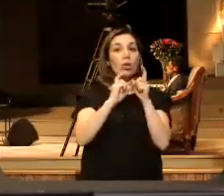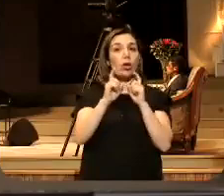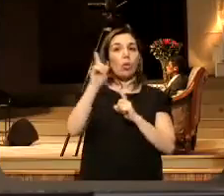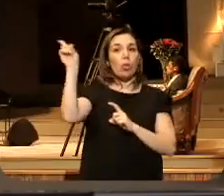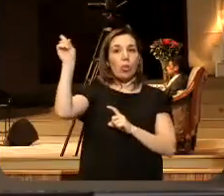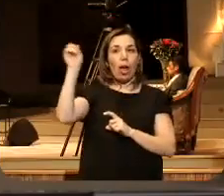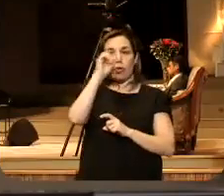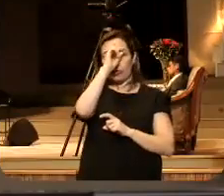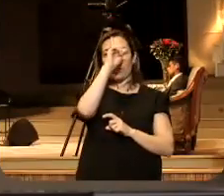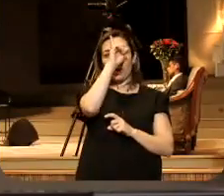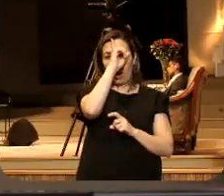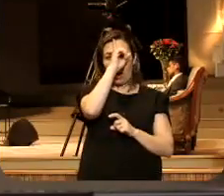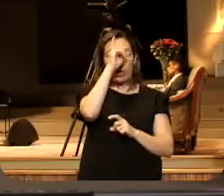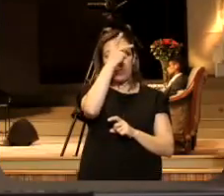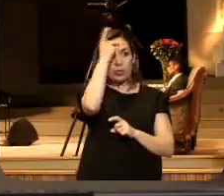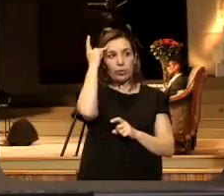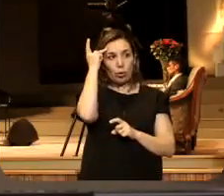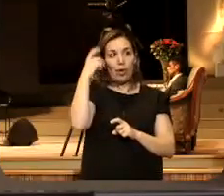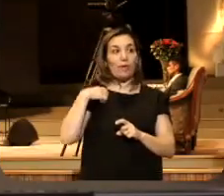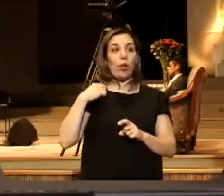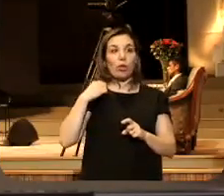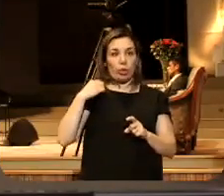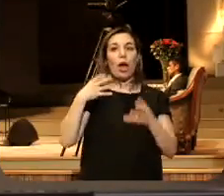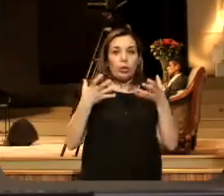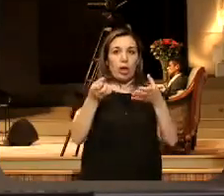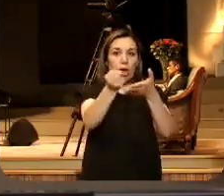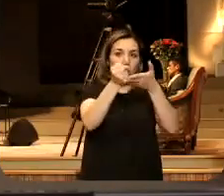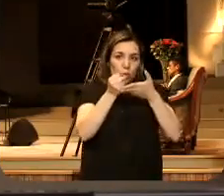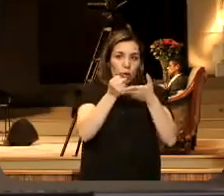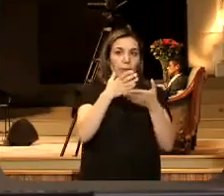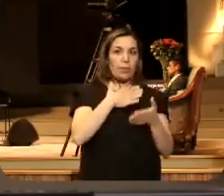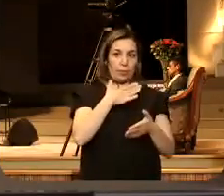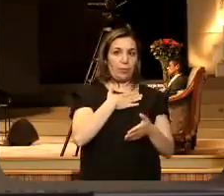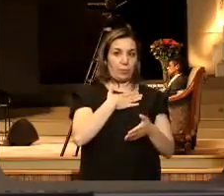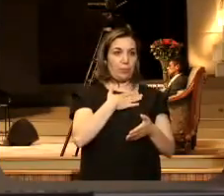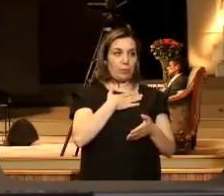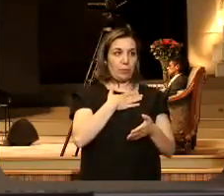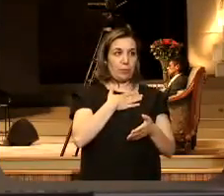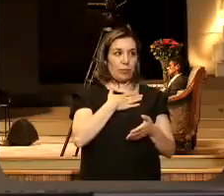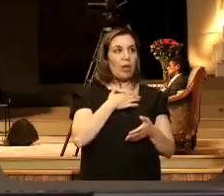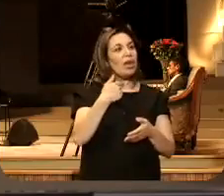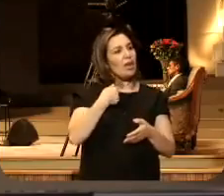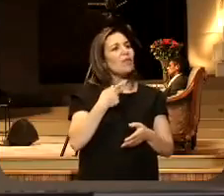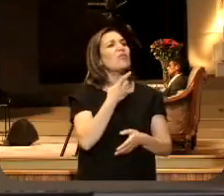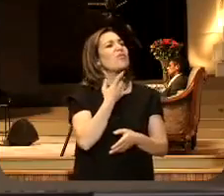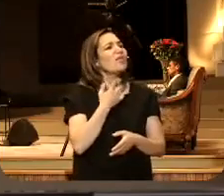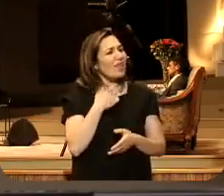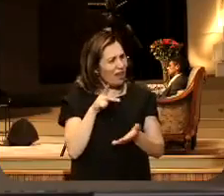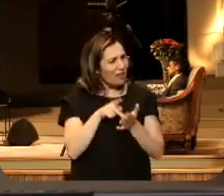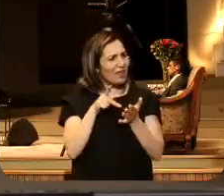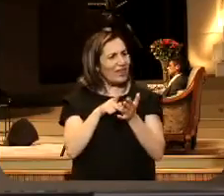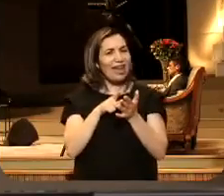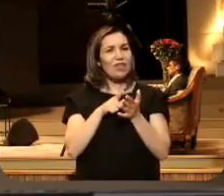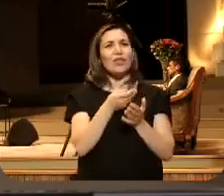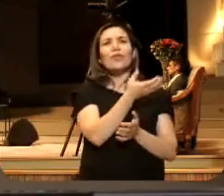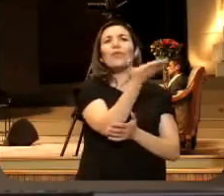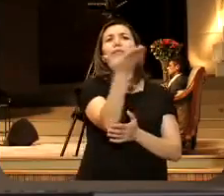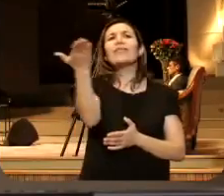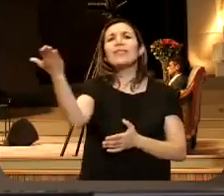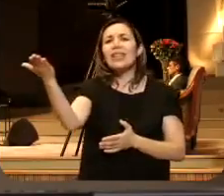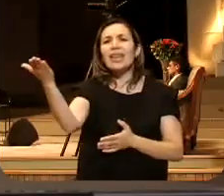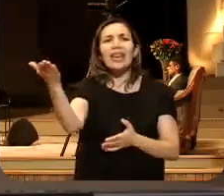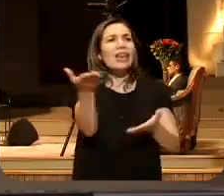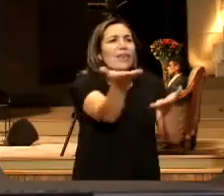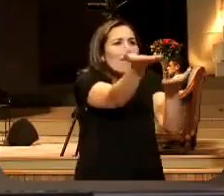todos os voluntários que desejarem participar desse ministério. Mas o nosso desejo, irmãos, de verdade, é que a igreja chegue